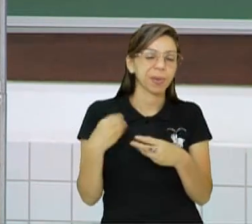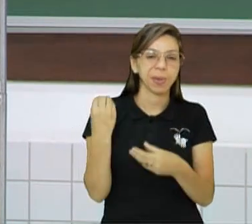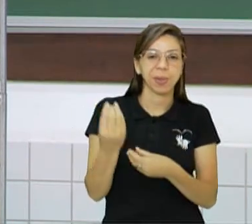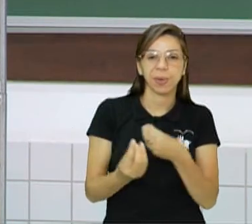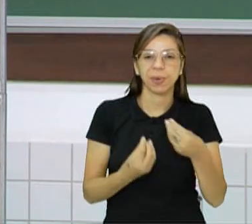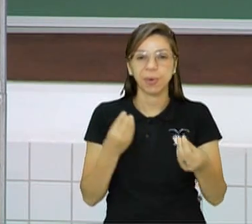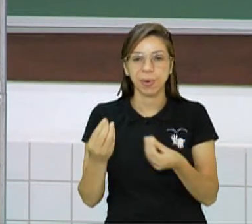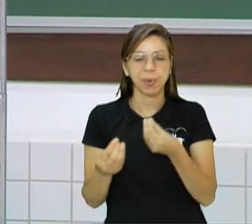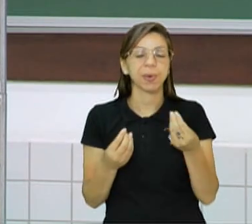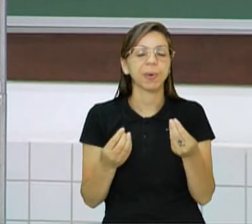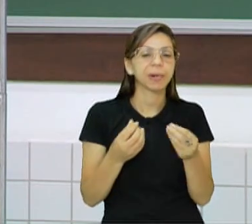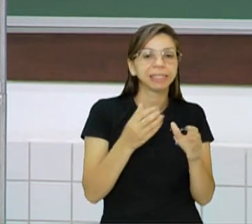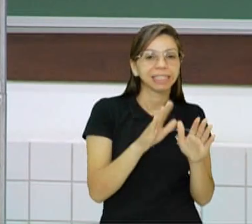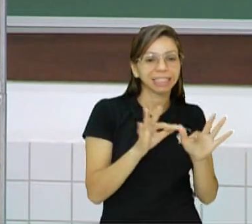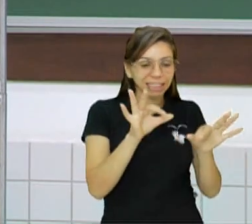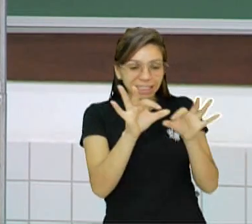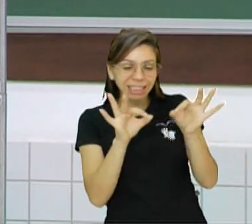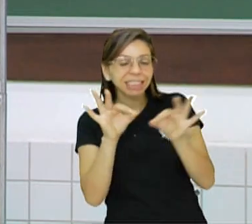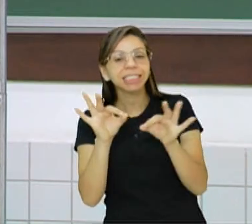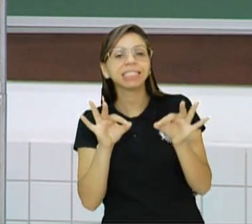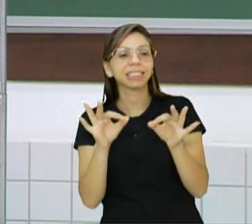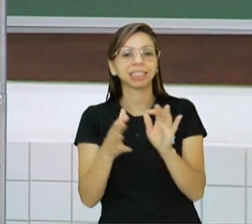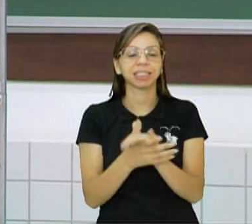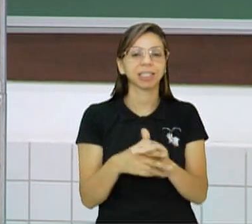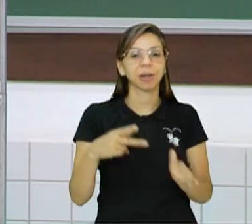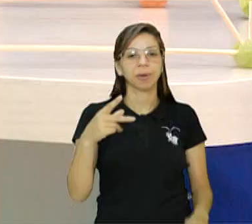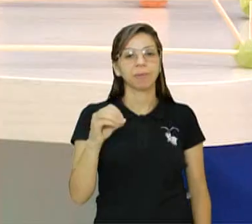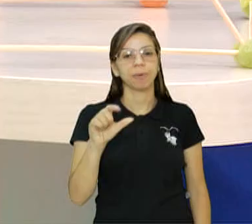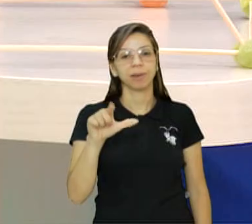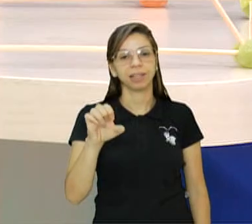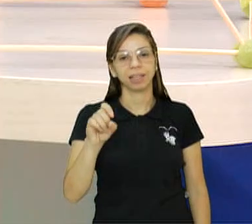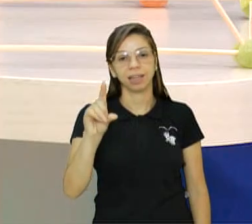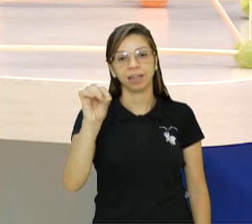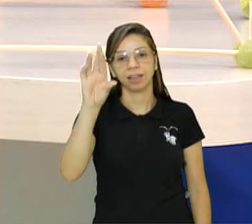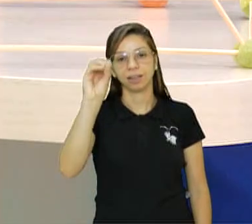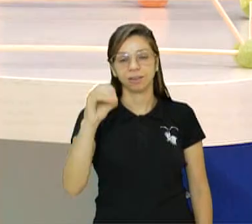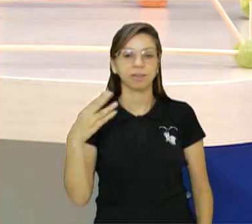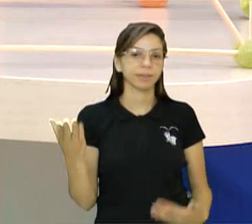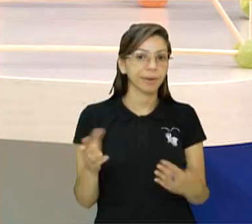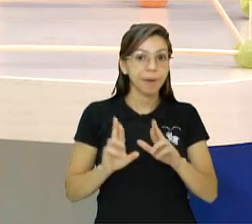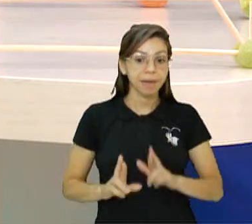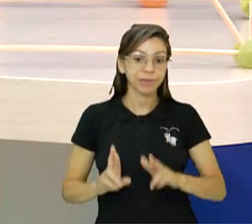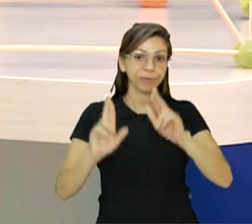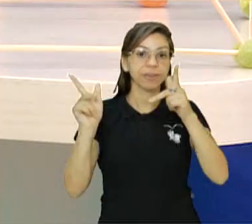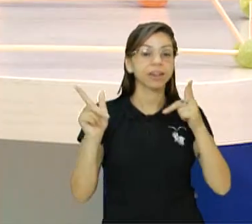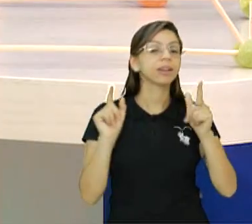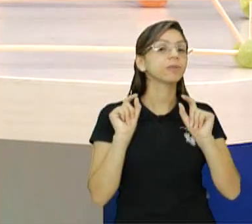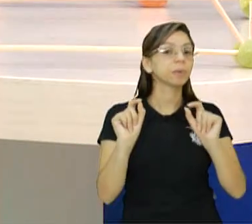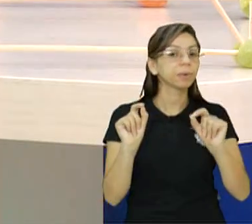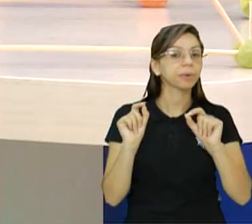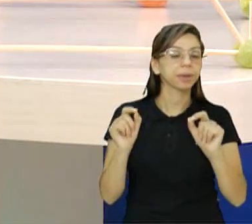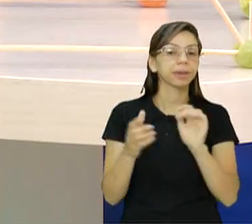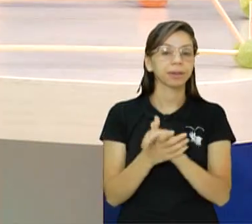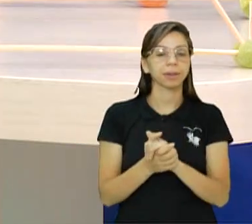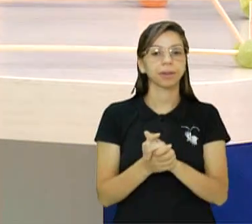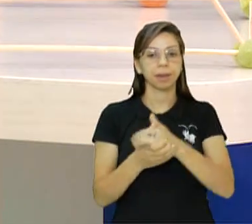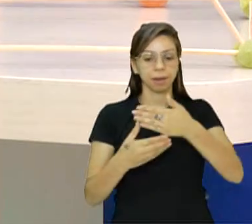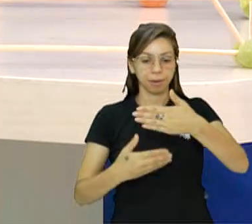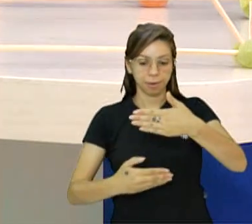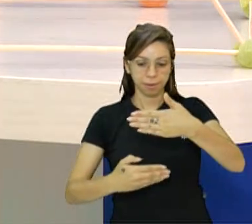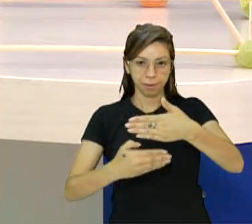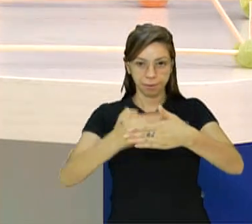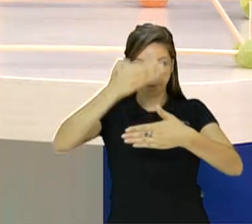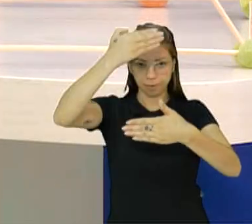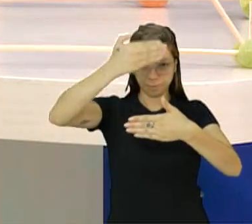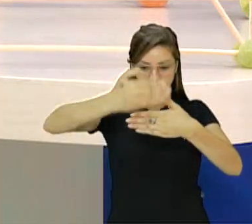montagem dos poliedros. Olha só como é diferente, gente. A gente pegar algo planificado, que é